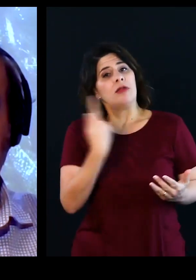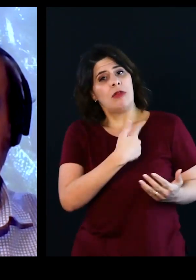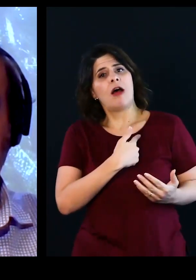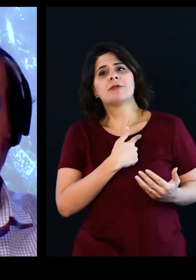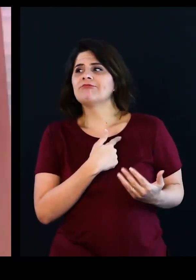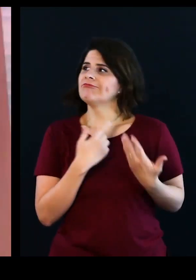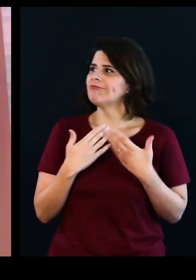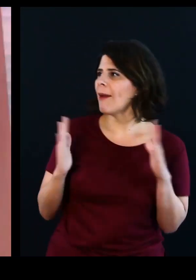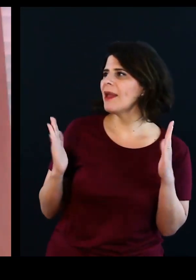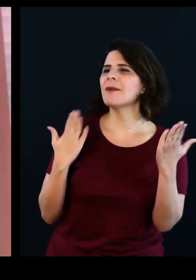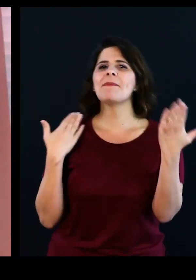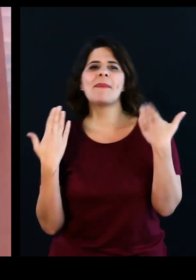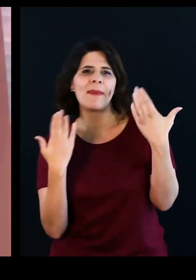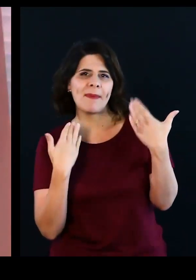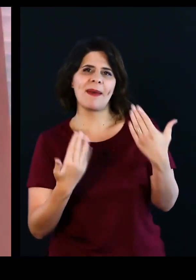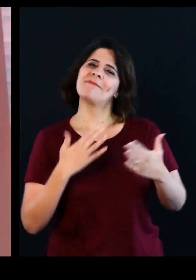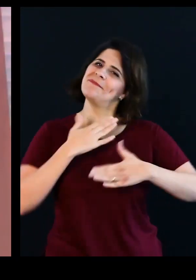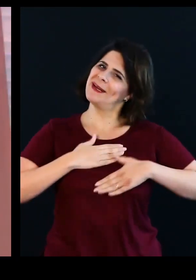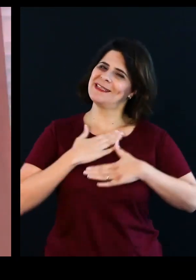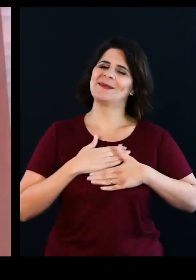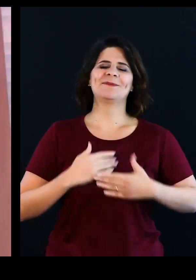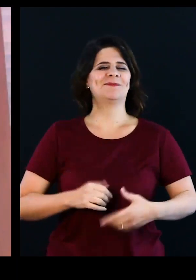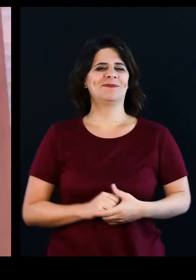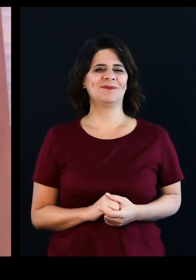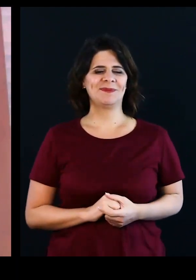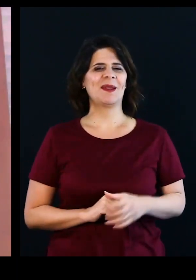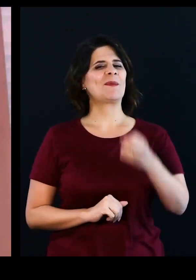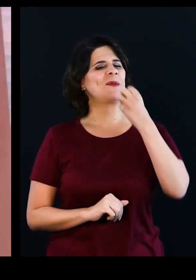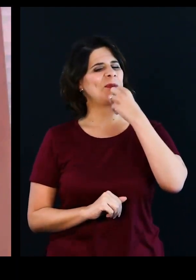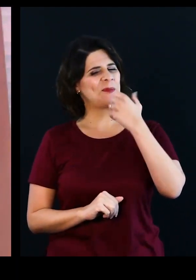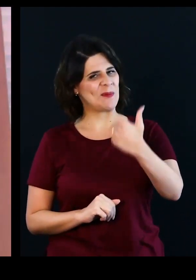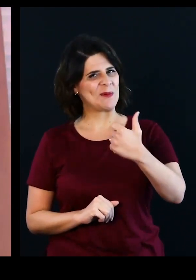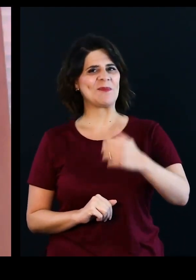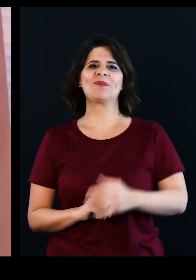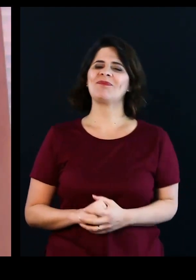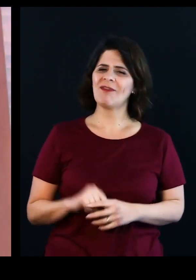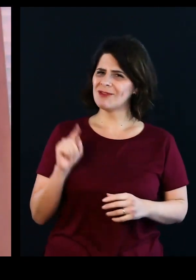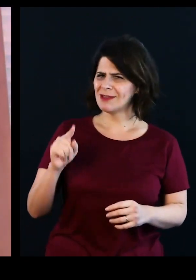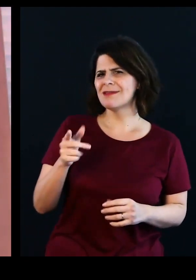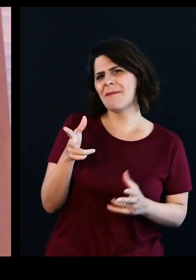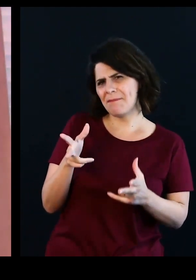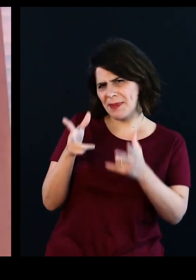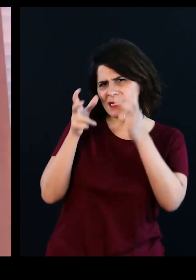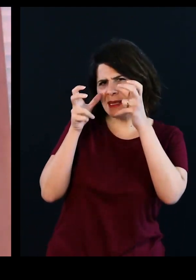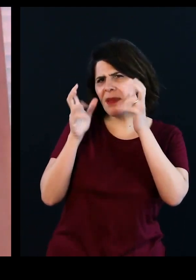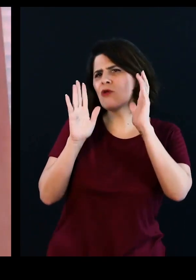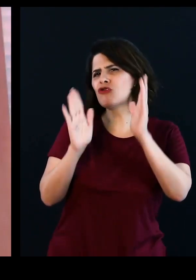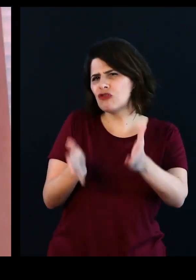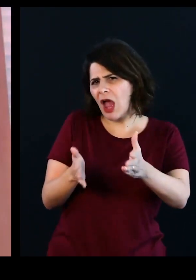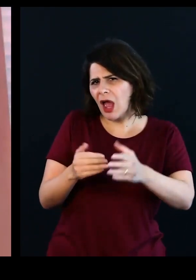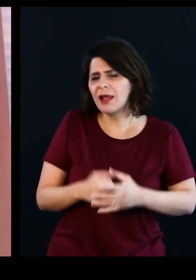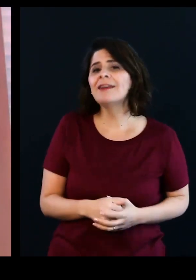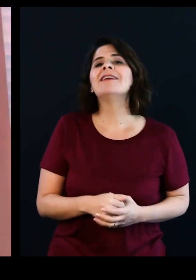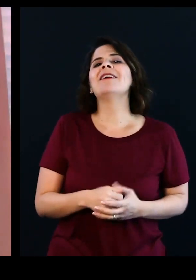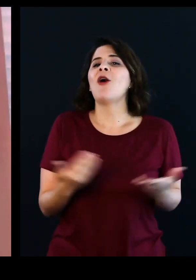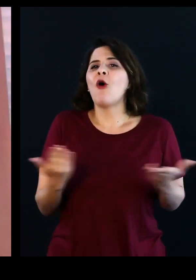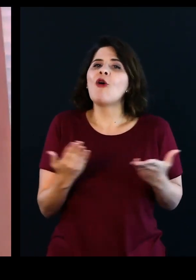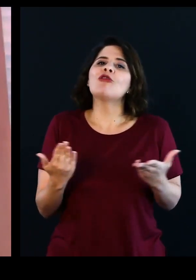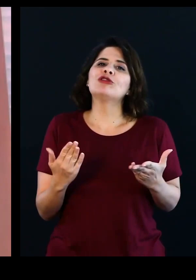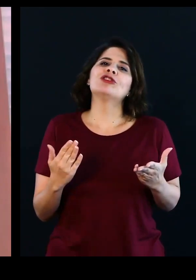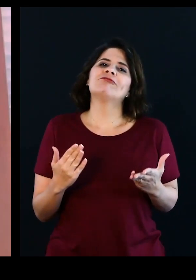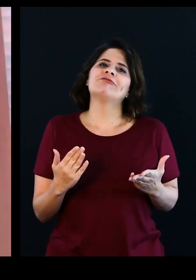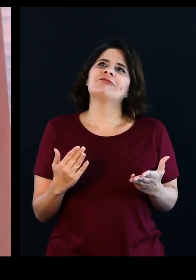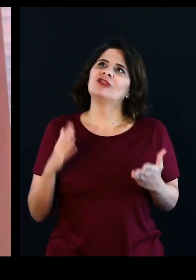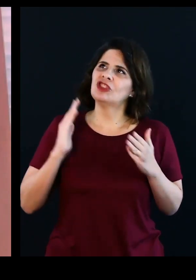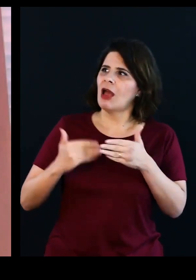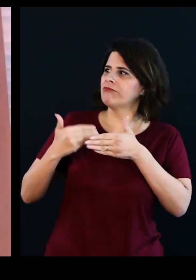Muito bom. Como vocês já perceberam, vocês que nos acompanham, hoje aqui neste encontro e já